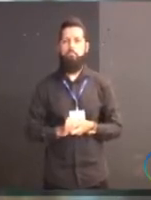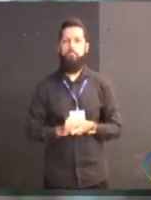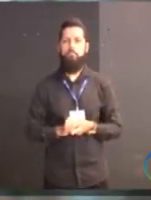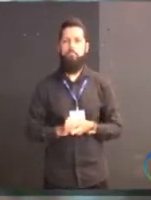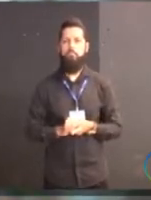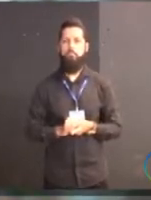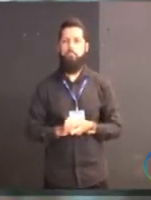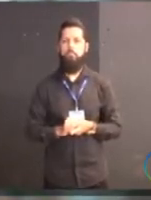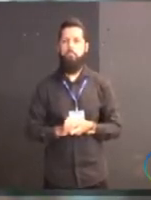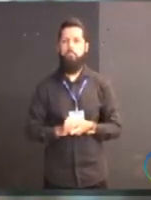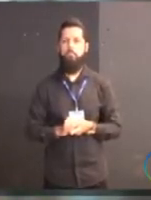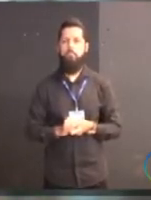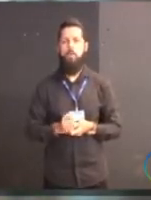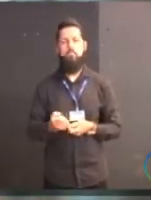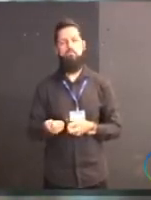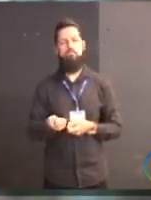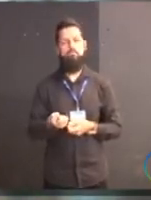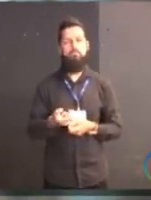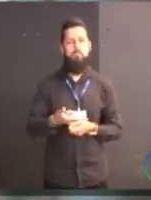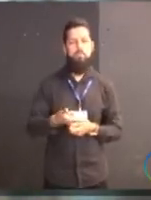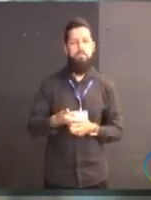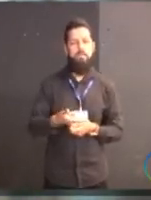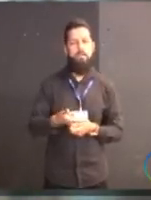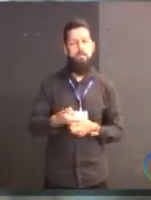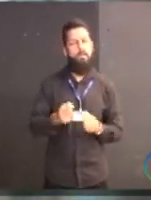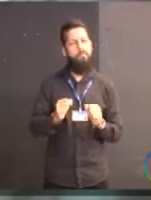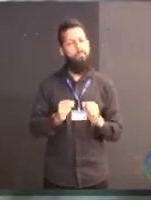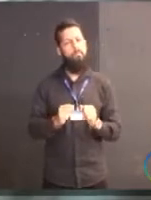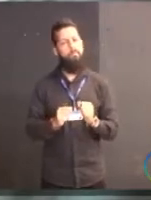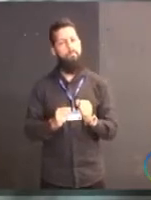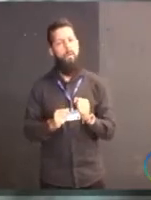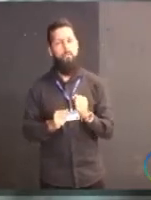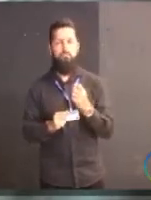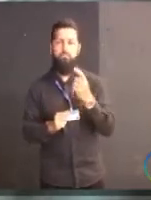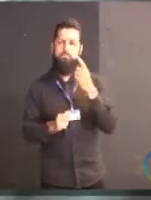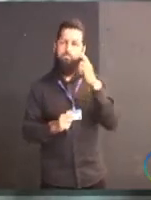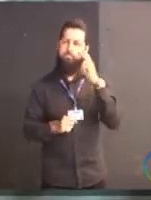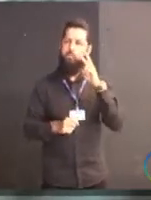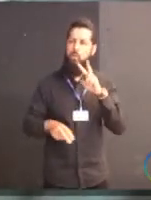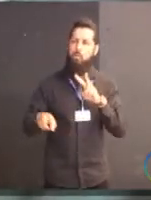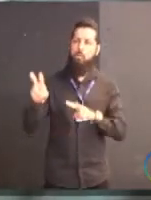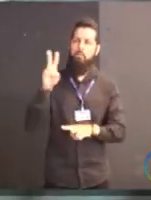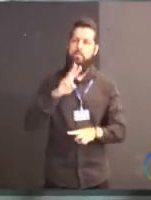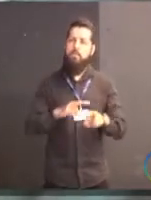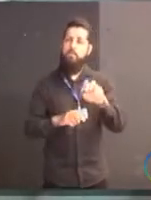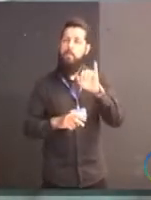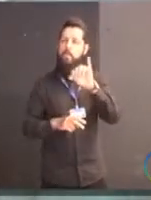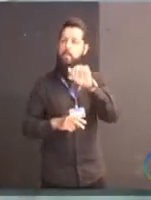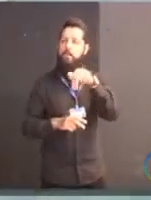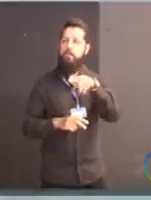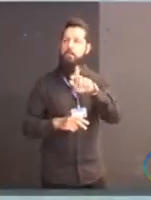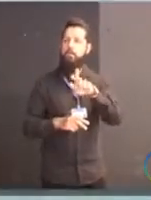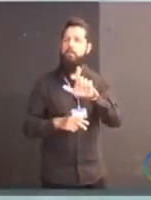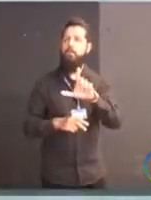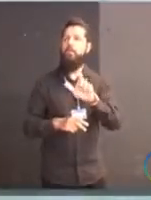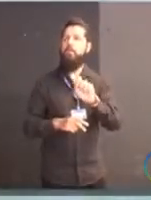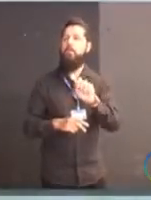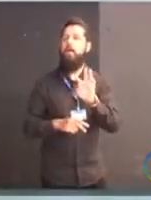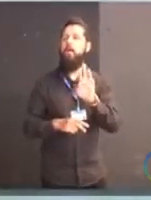Do que pude perceber, encontrei na Inglaterra uma legião de